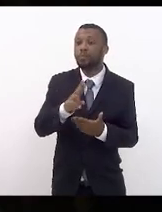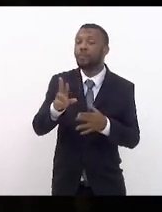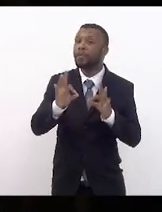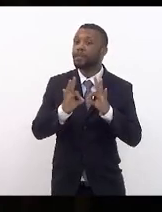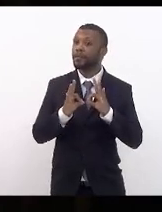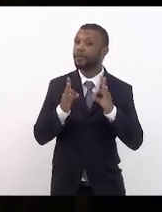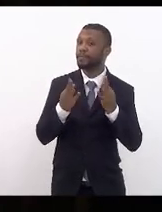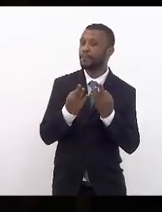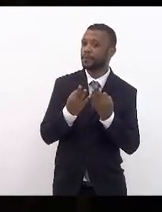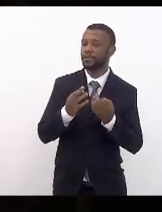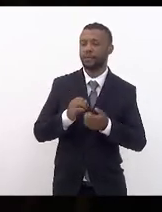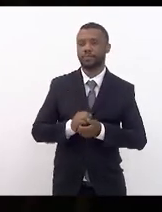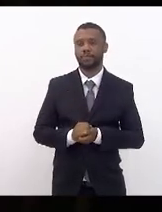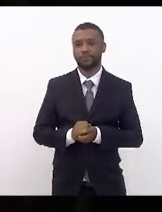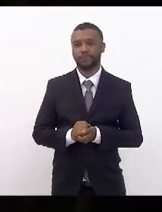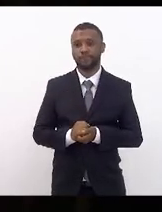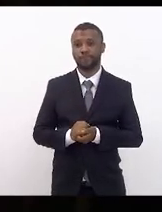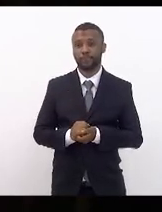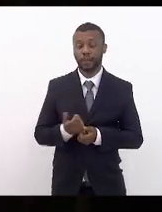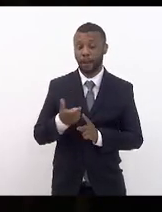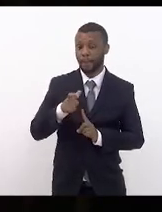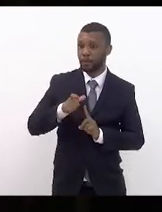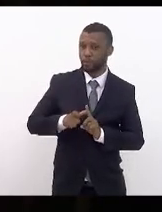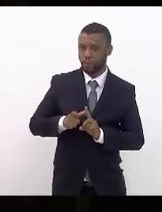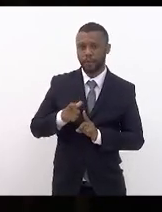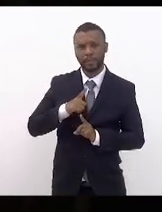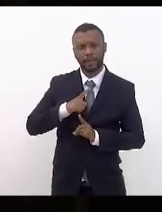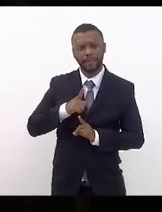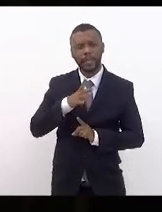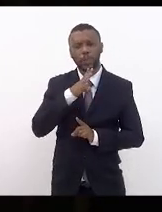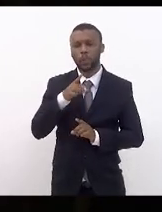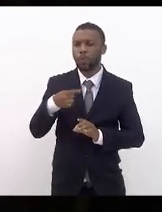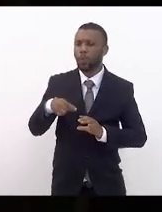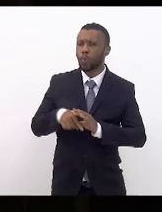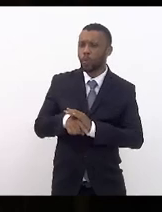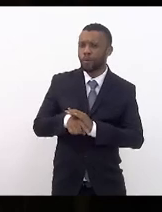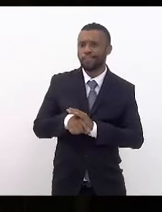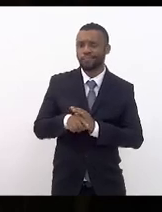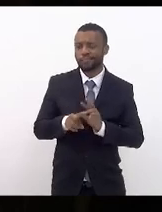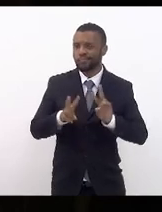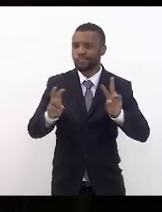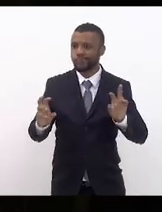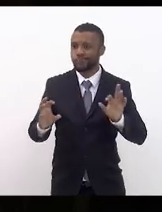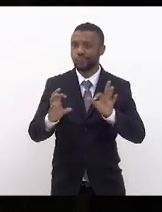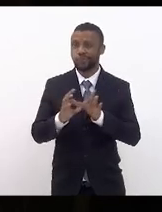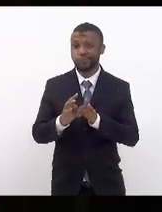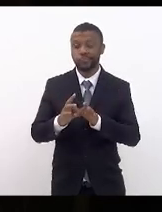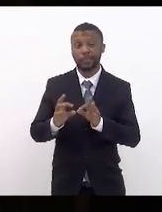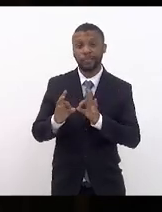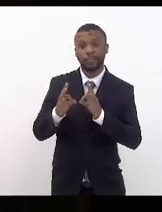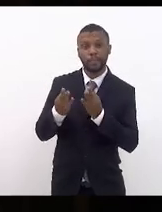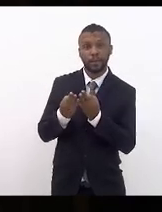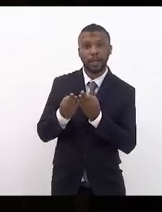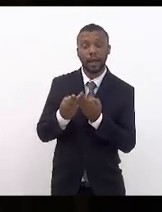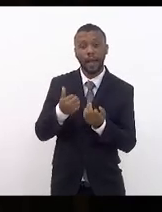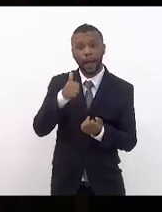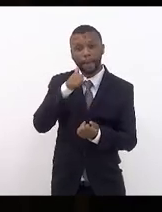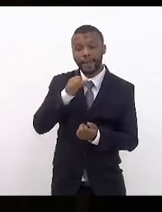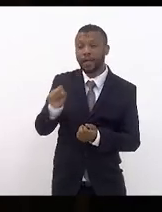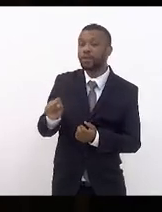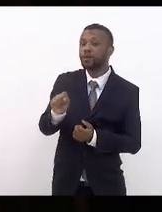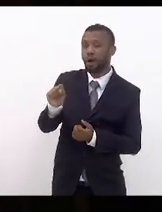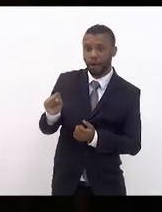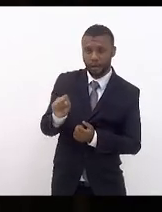Na verdade, a pessoa mais apropriada para falar em nome da família é a minha sogra, que tem